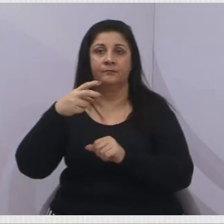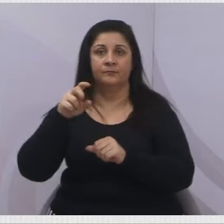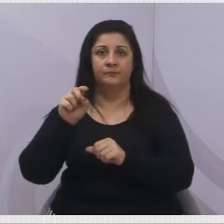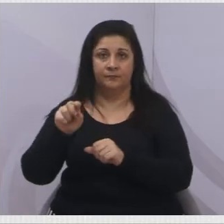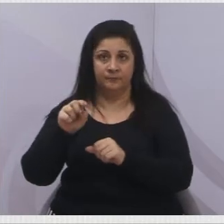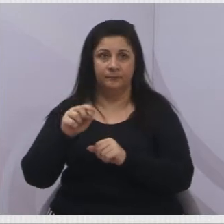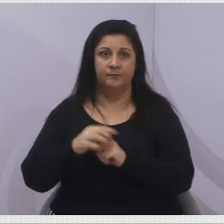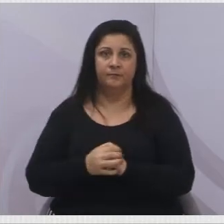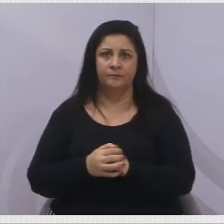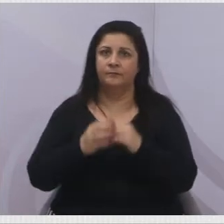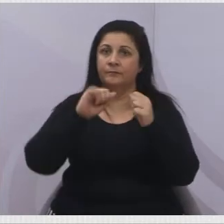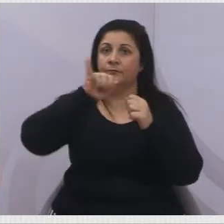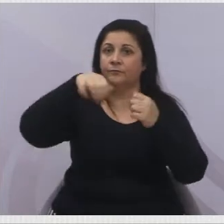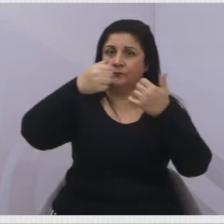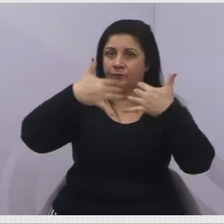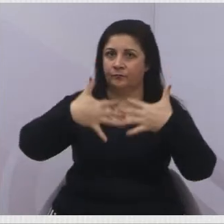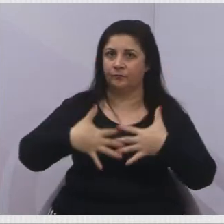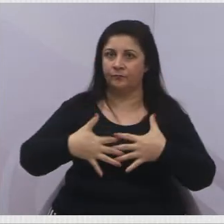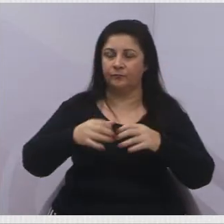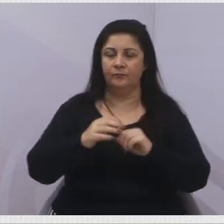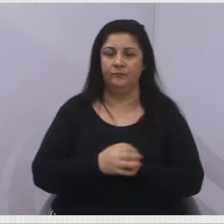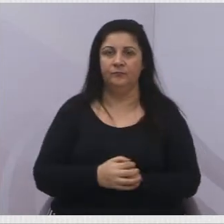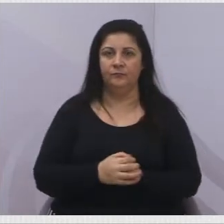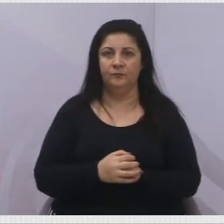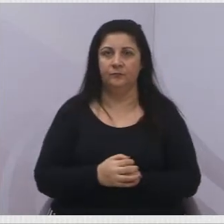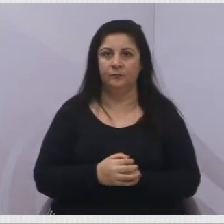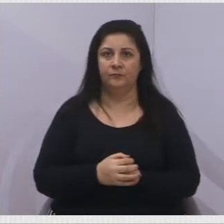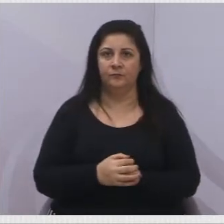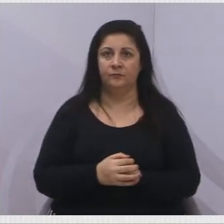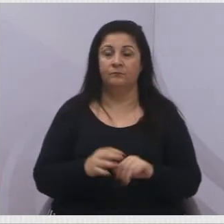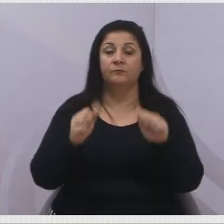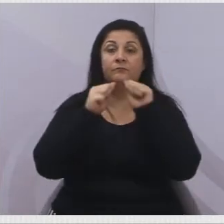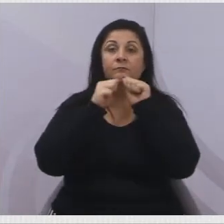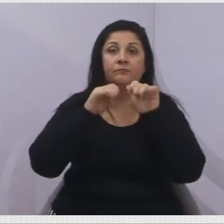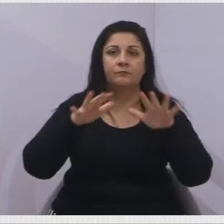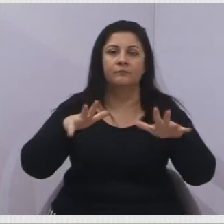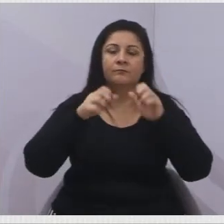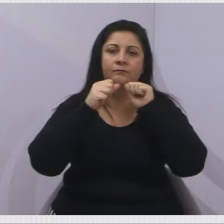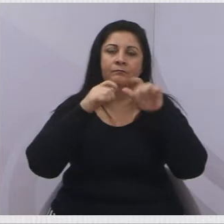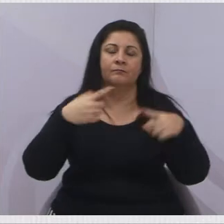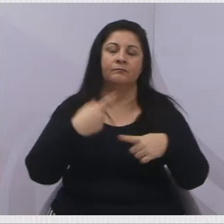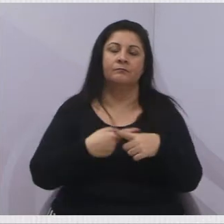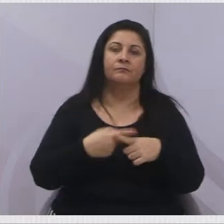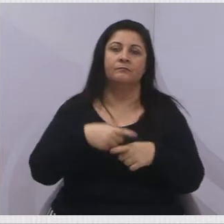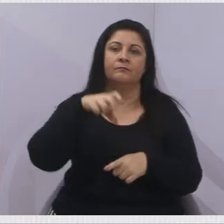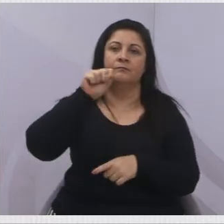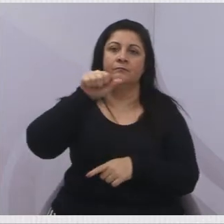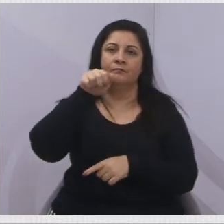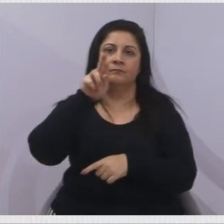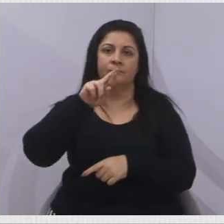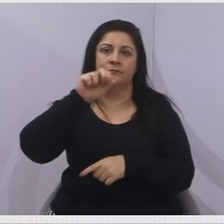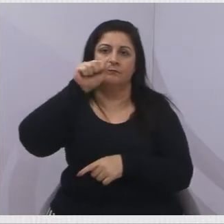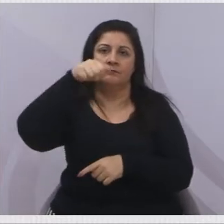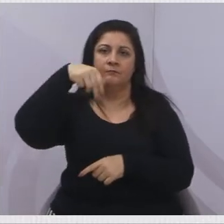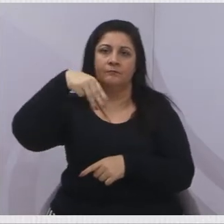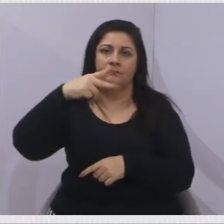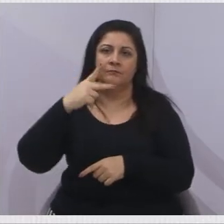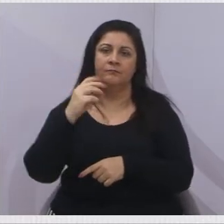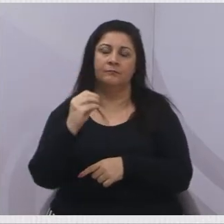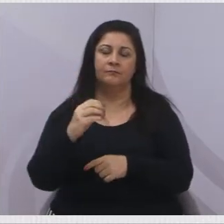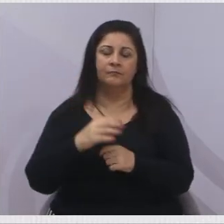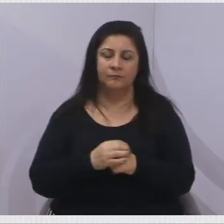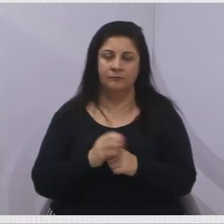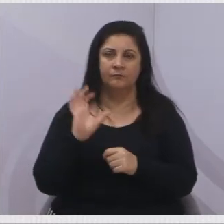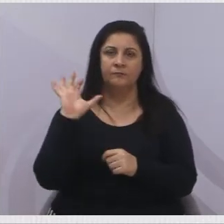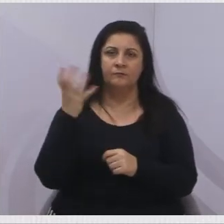2.651, isso se justifica pela campanha de sarampo, campanha contra o sarampo, que foi realizada no ano